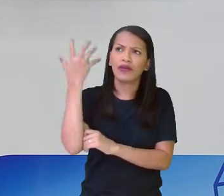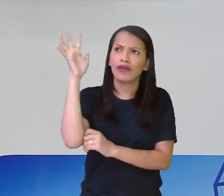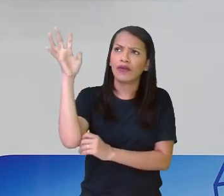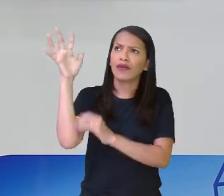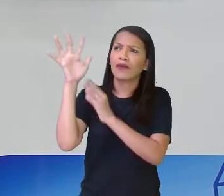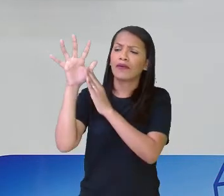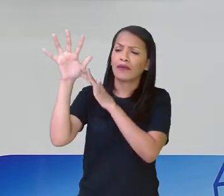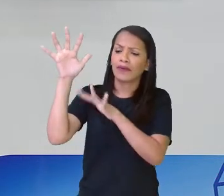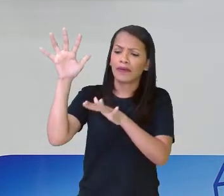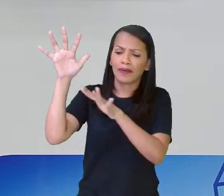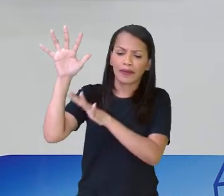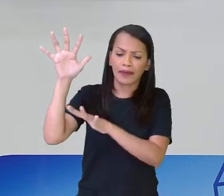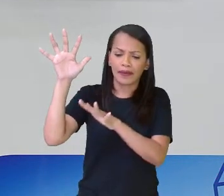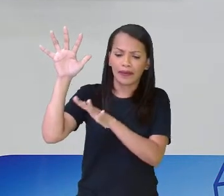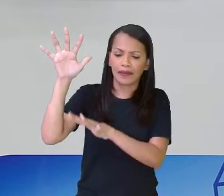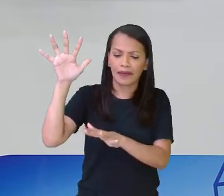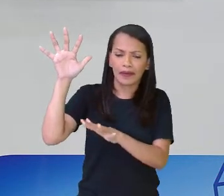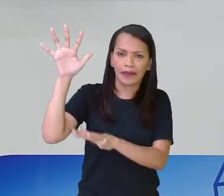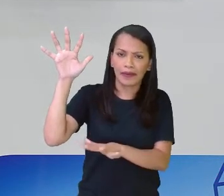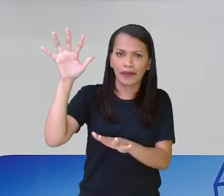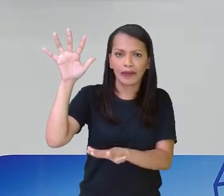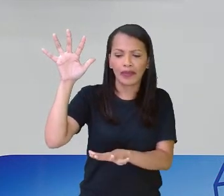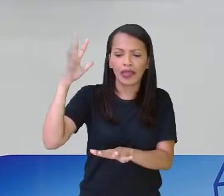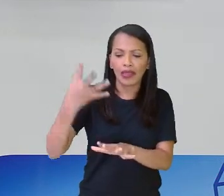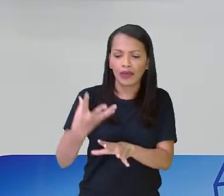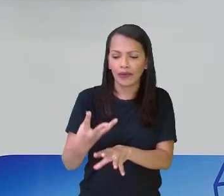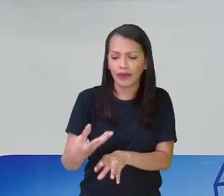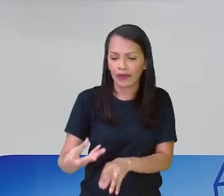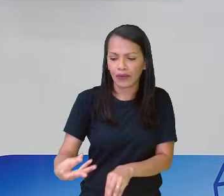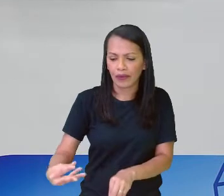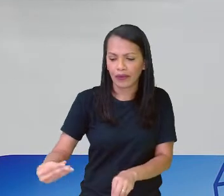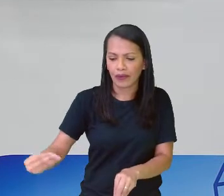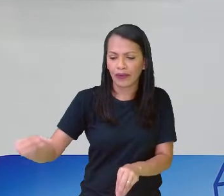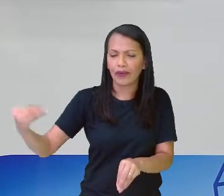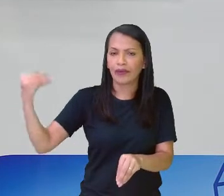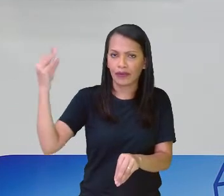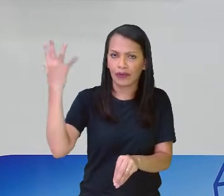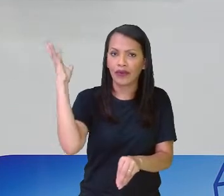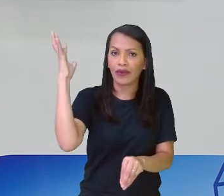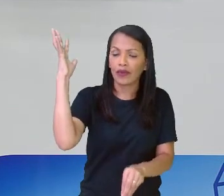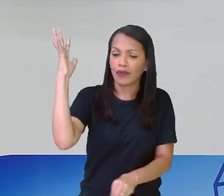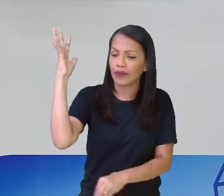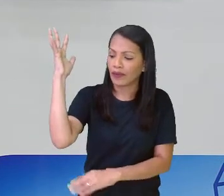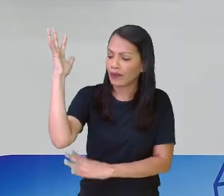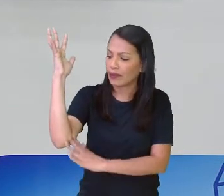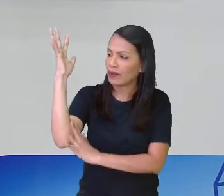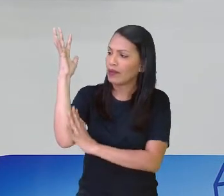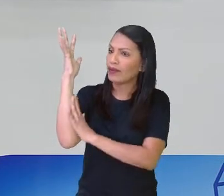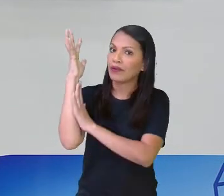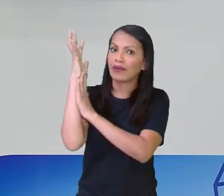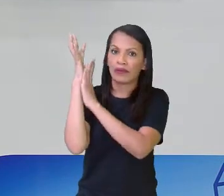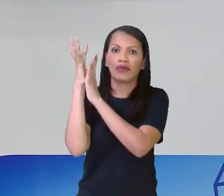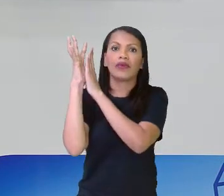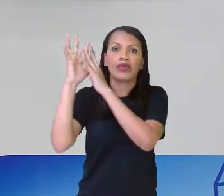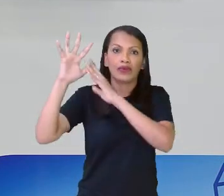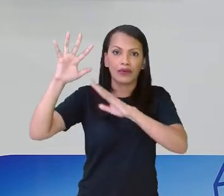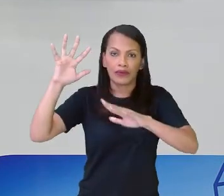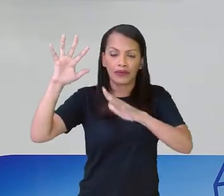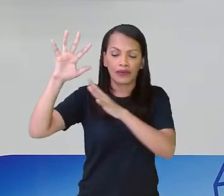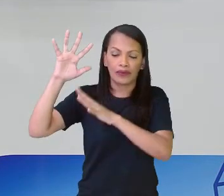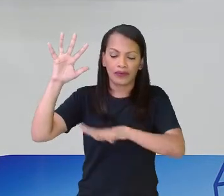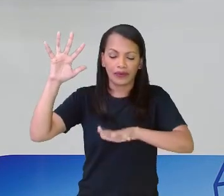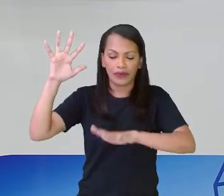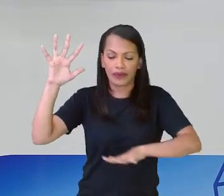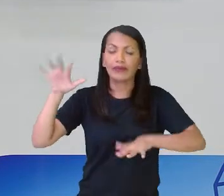de adubo, de nutrientes. Então, quem produz lixo, quem é? Isso mesmo, somos nós. O lixo,